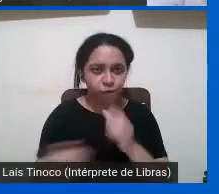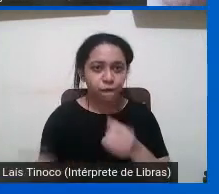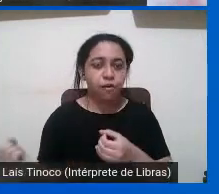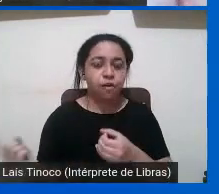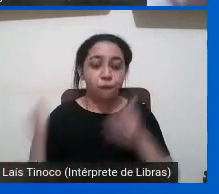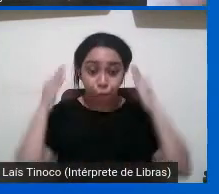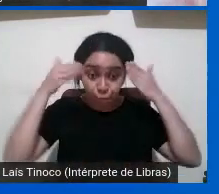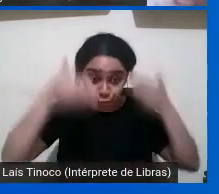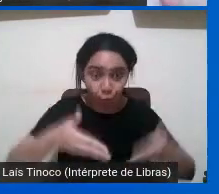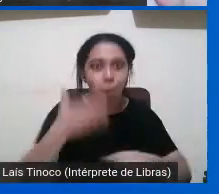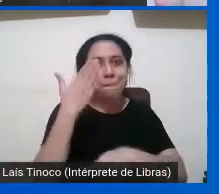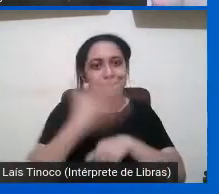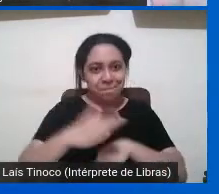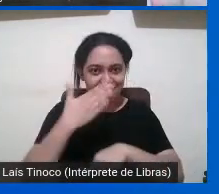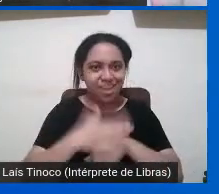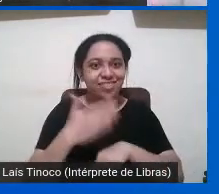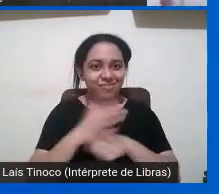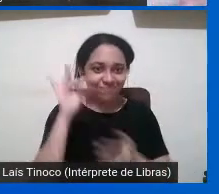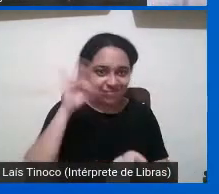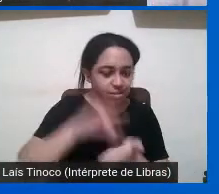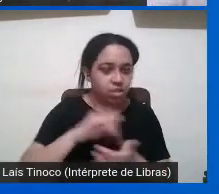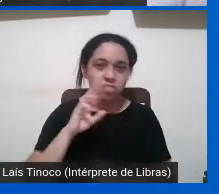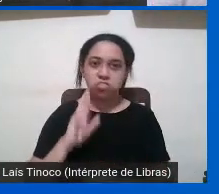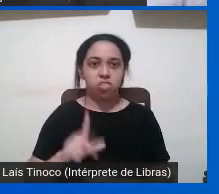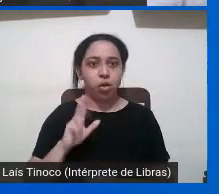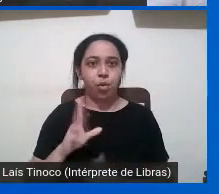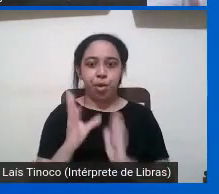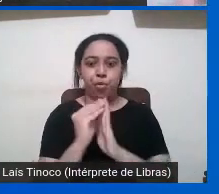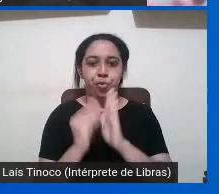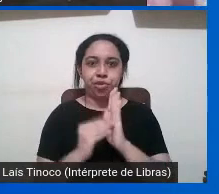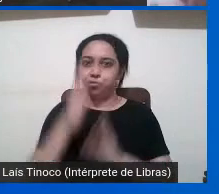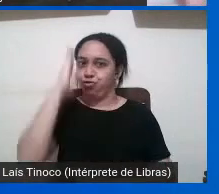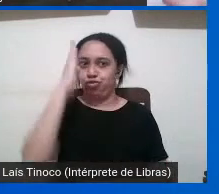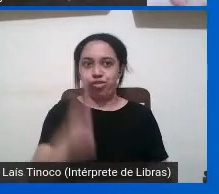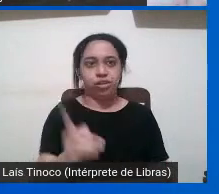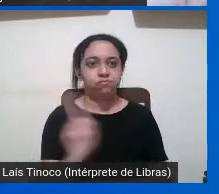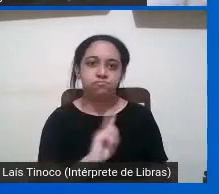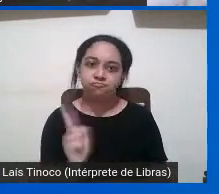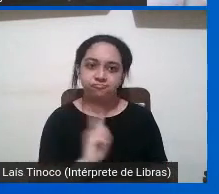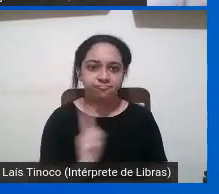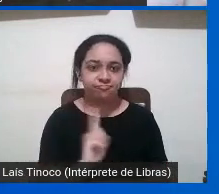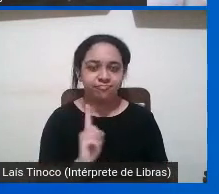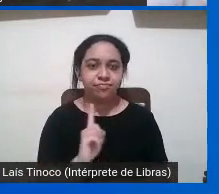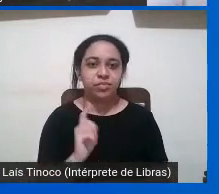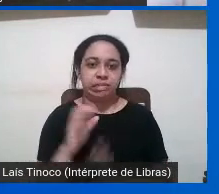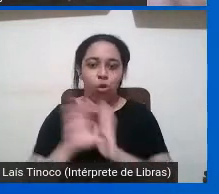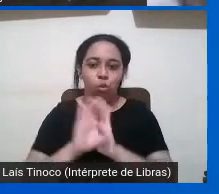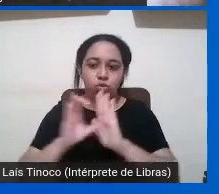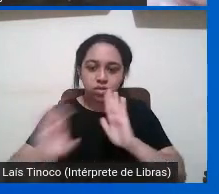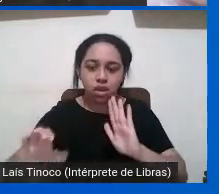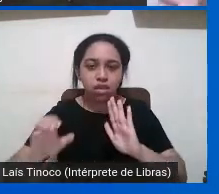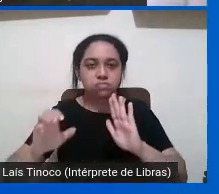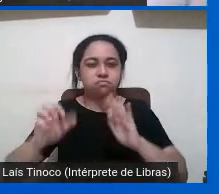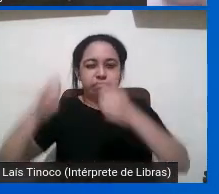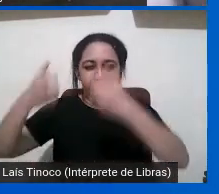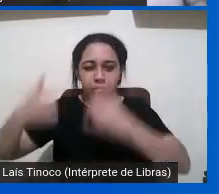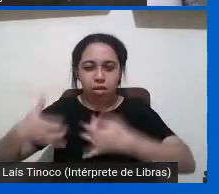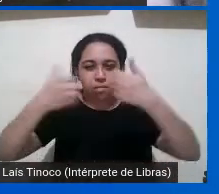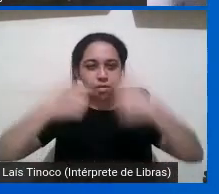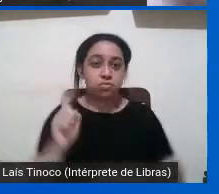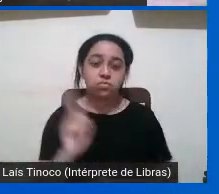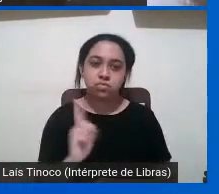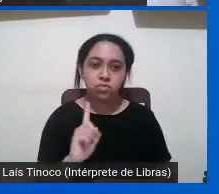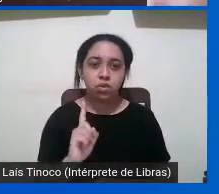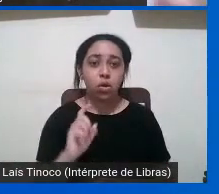prática né a ideia não é trabalhar com conteúdo propriamente né de forma conceitual por exemplo ou conexão